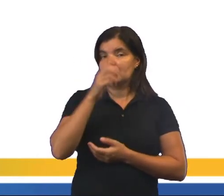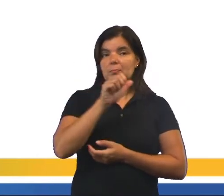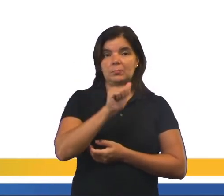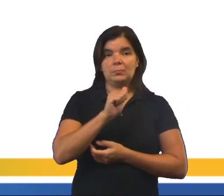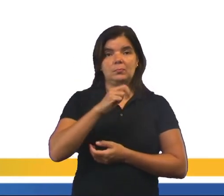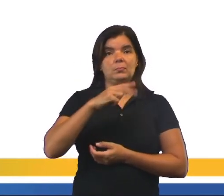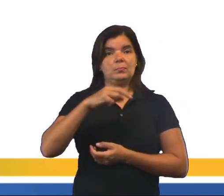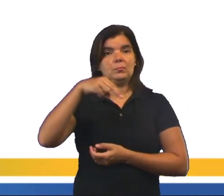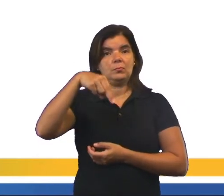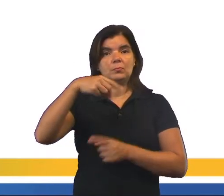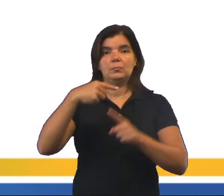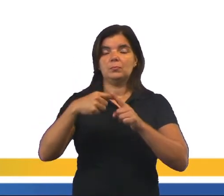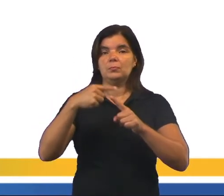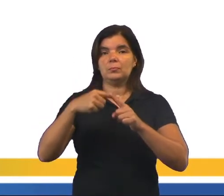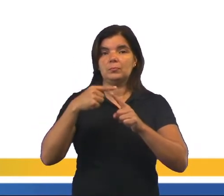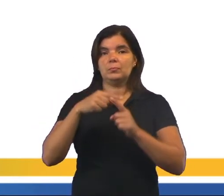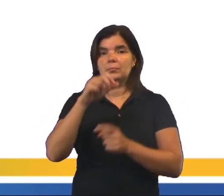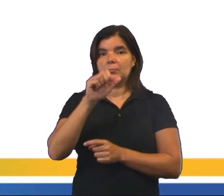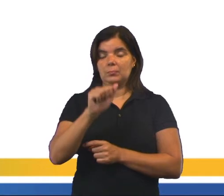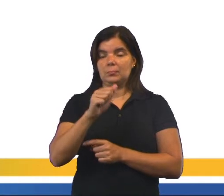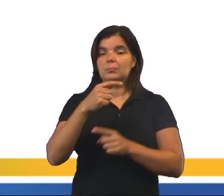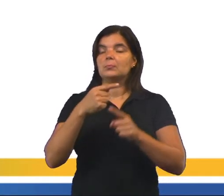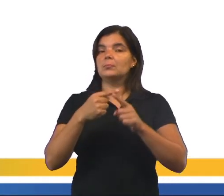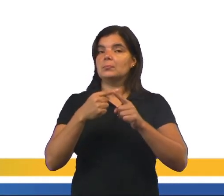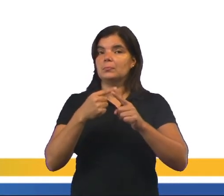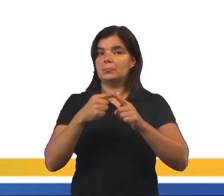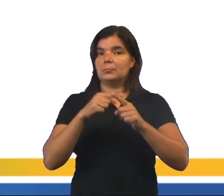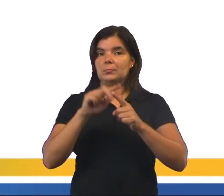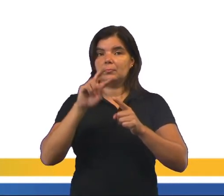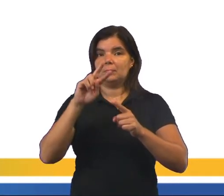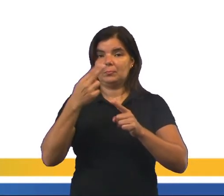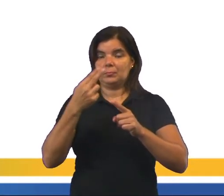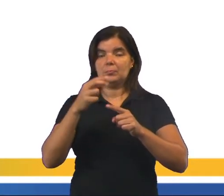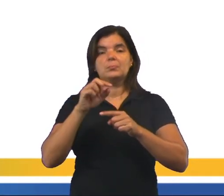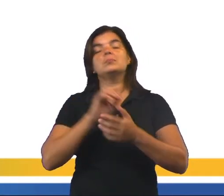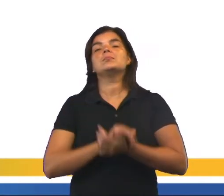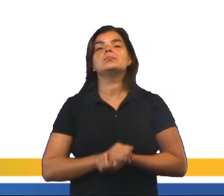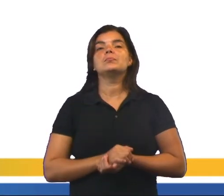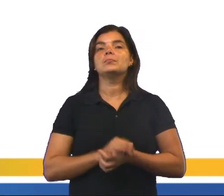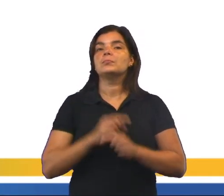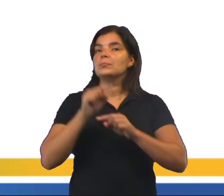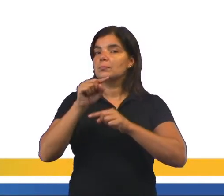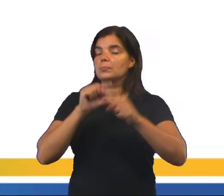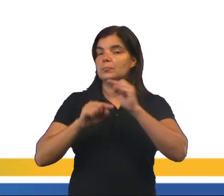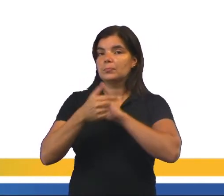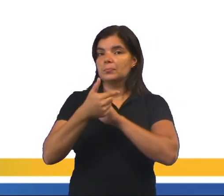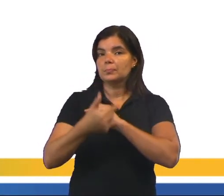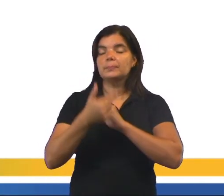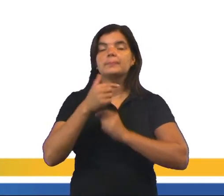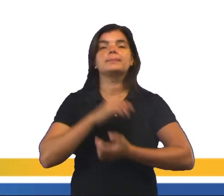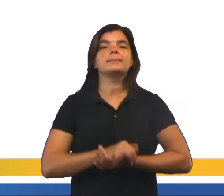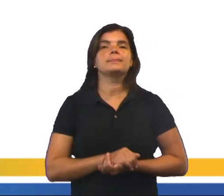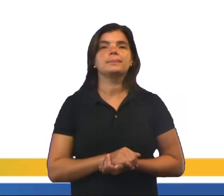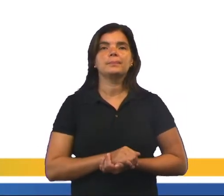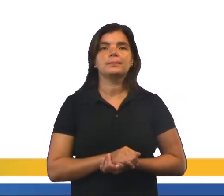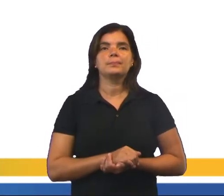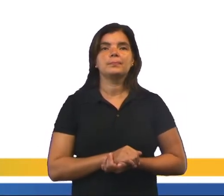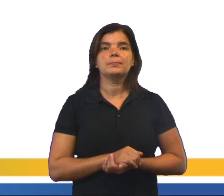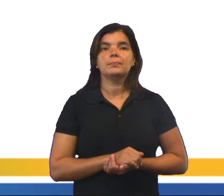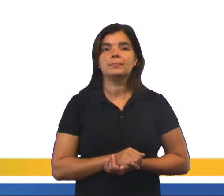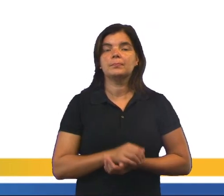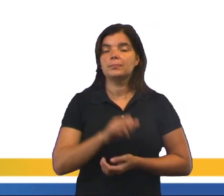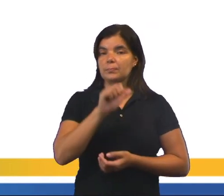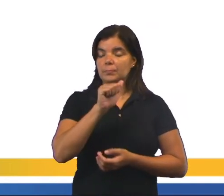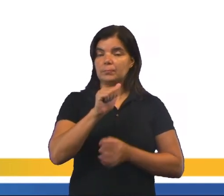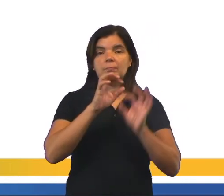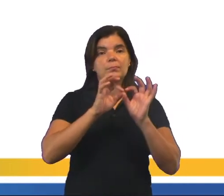N vezes a área de um triângulo, não é isso? Base vezes a altura sobre 2. O N é o número de lados, e esse